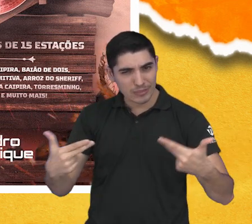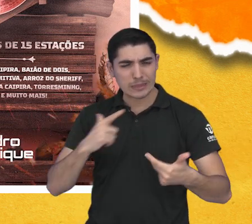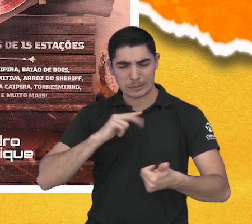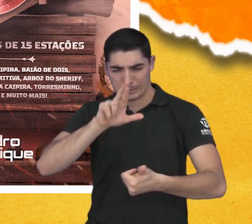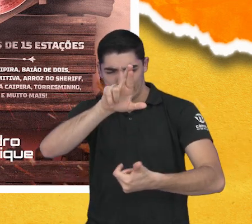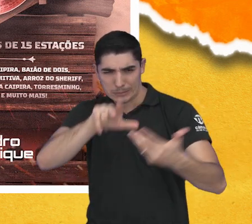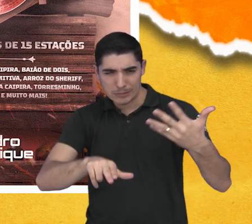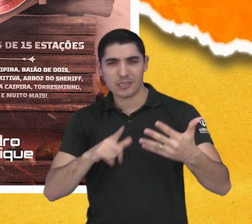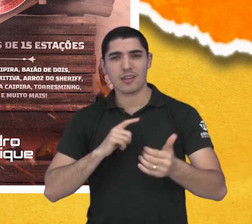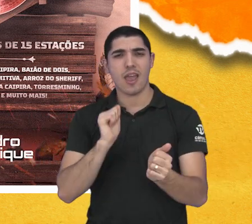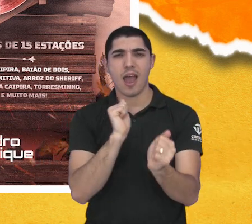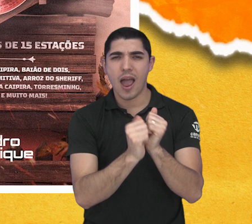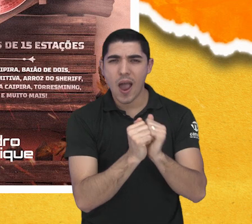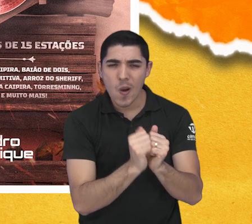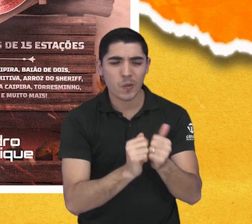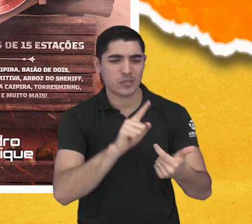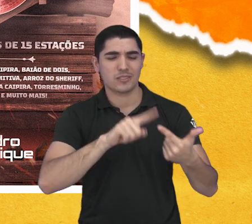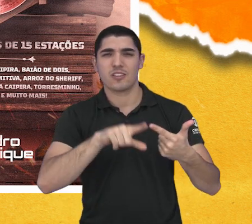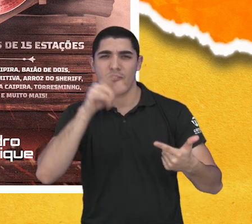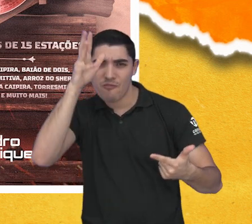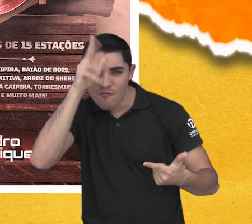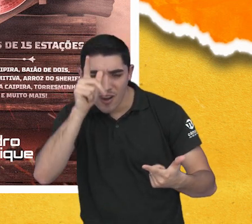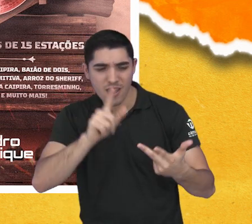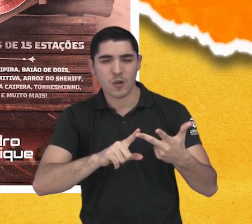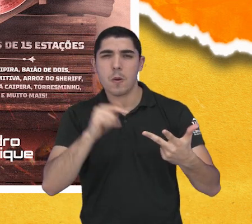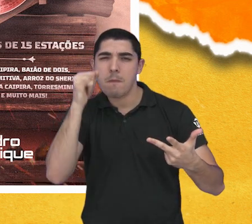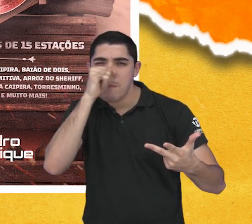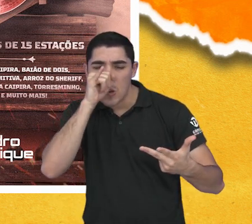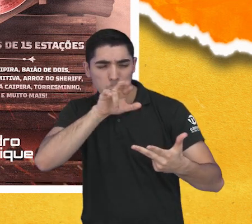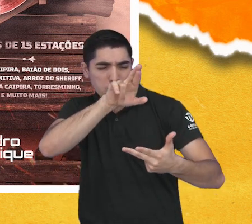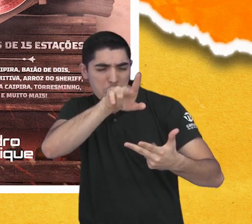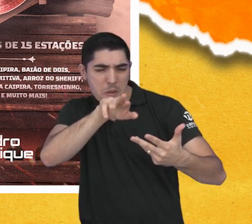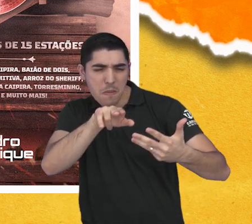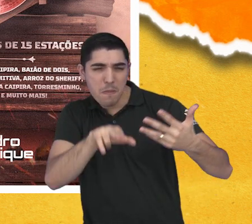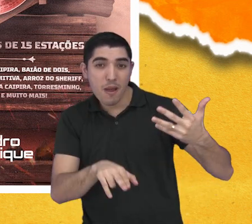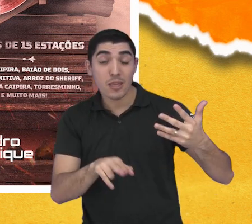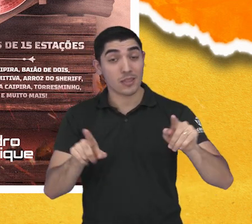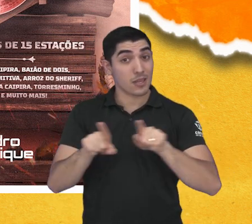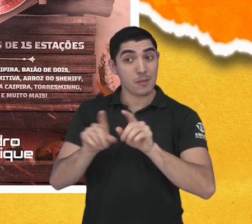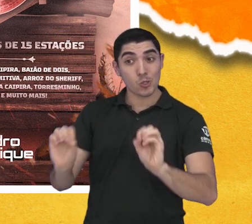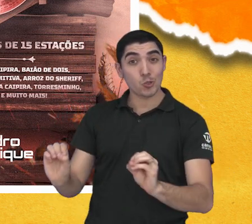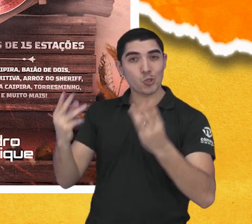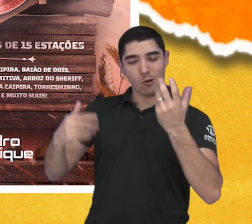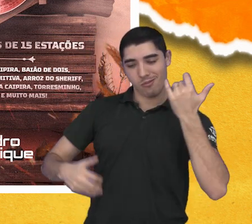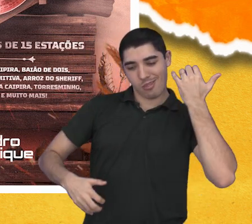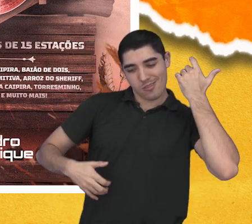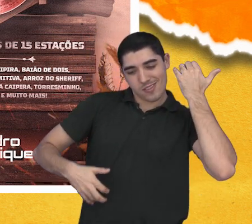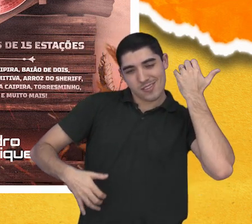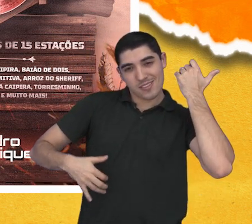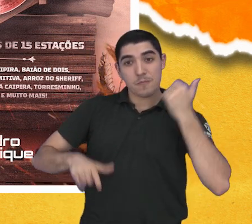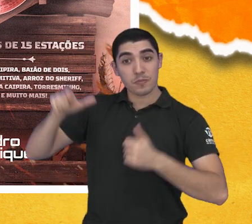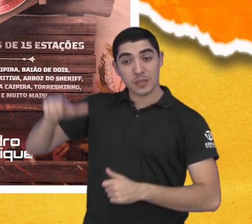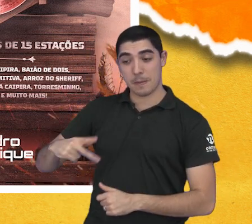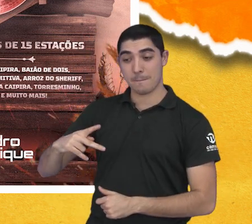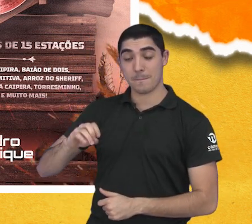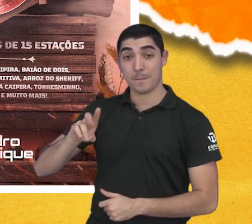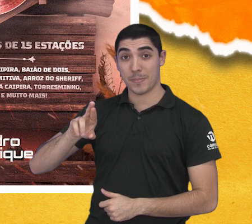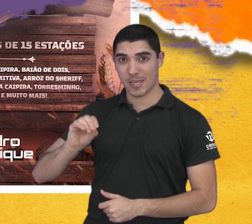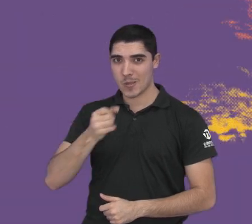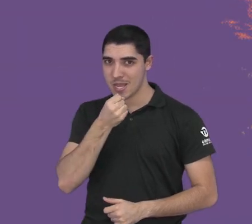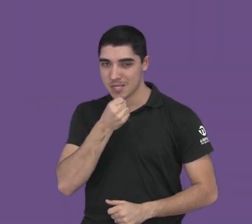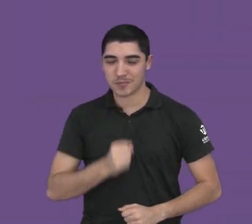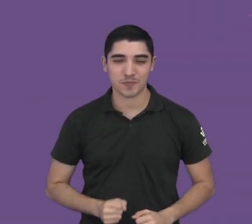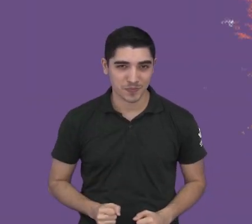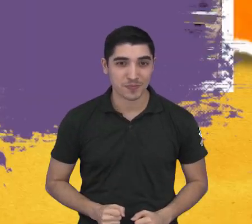estações gastronômicas com tacheiras de arroz carreteiro, galinhada, torresmo, entre outros, e um show de moda de viola com o cantor